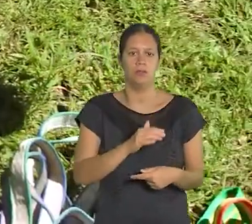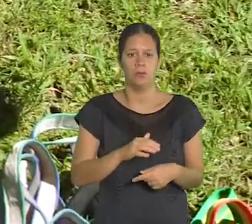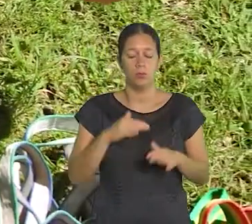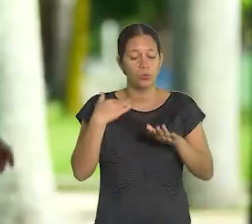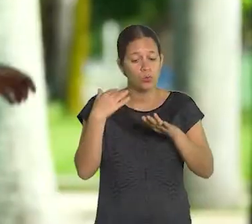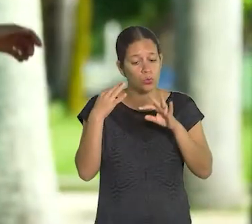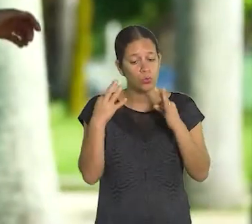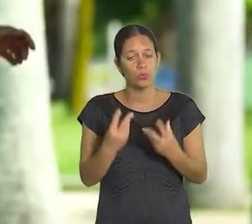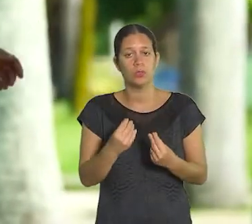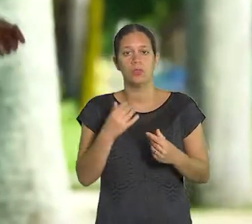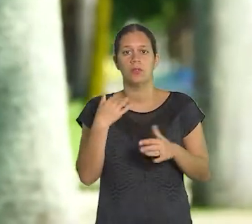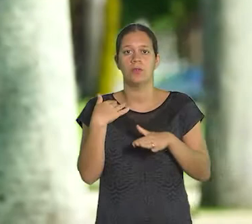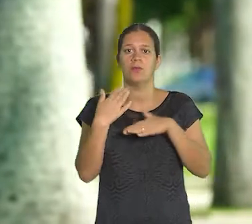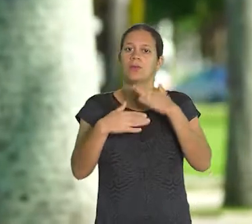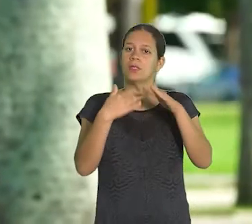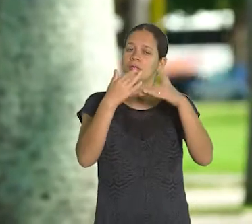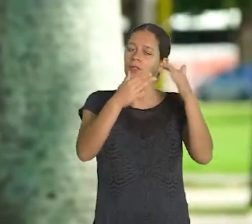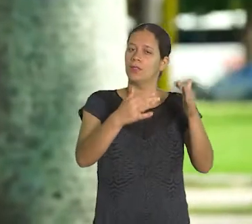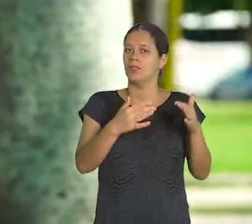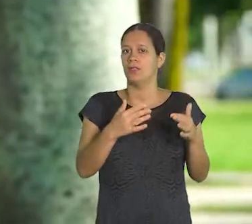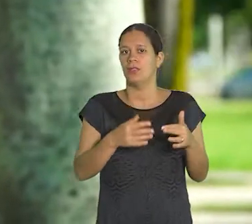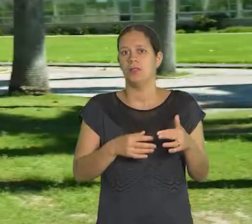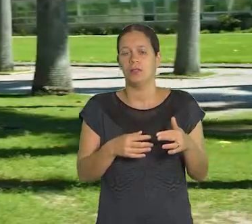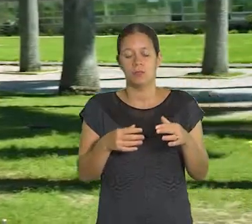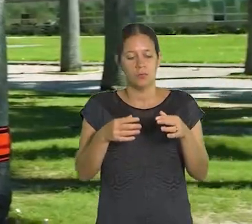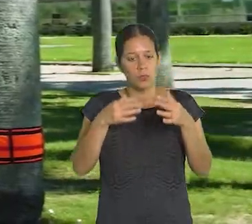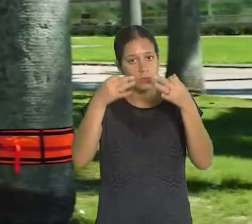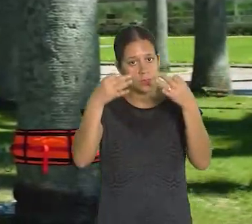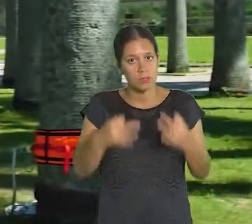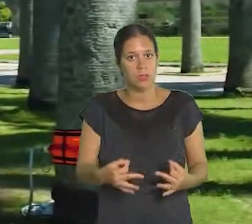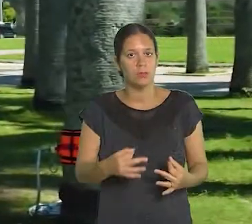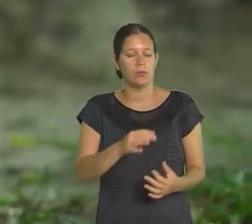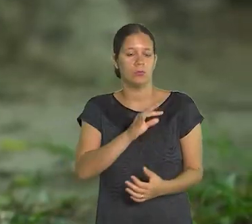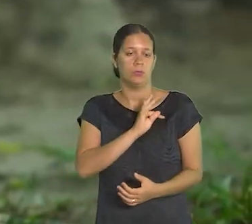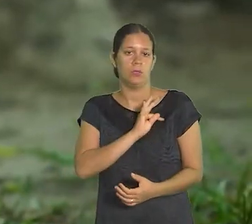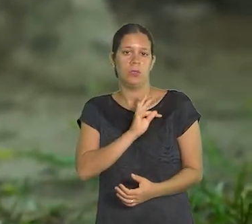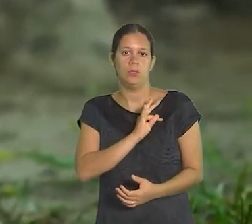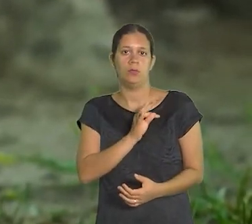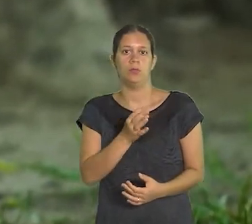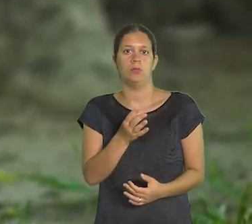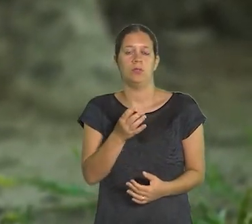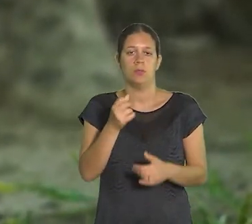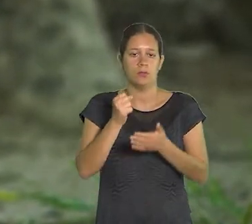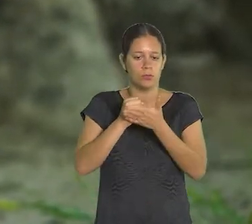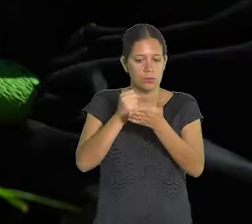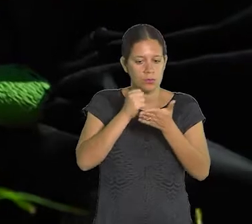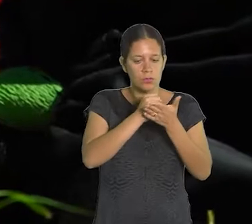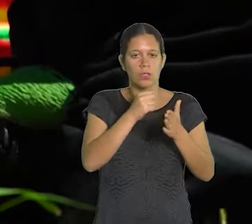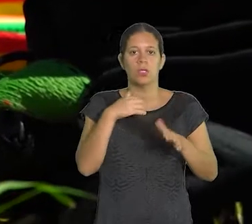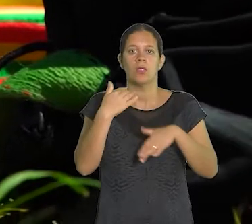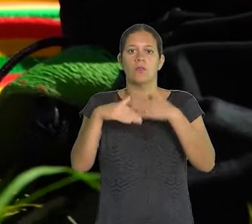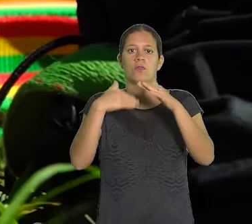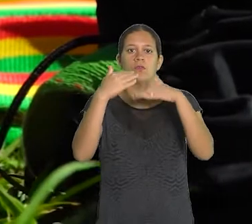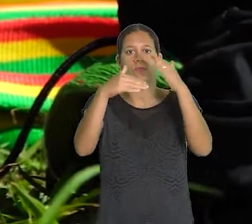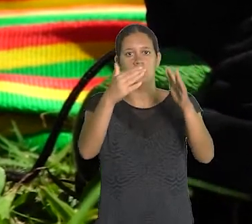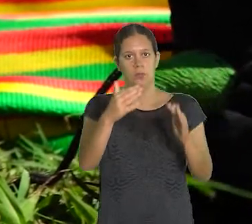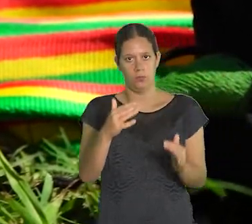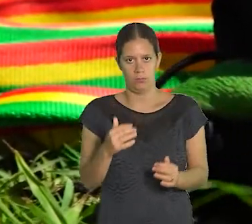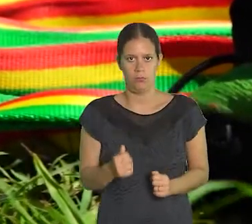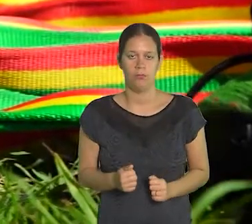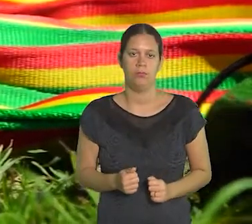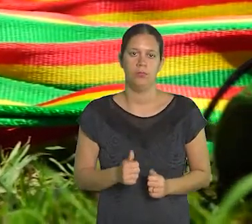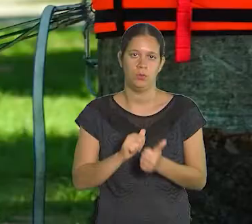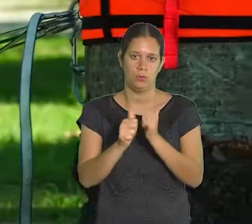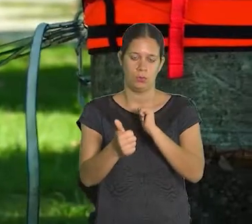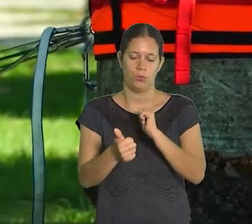a gente caminha nelas. Toda essa evolução trouxe também equipamentos específicos, técnicas e outras coisas que suportam a evolução do